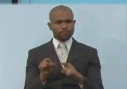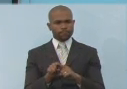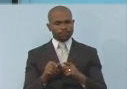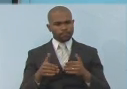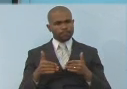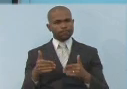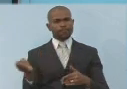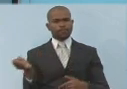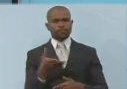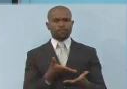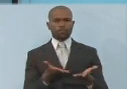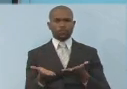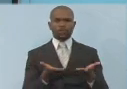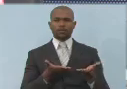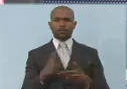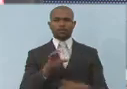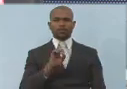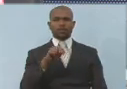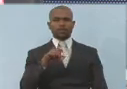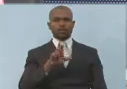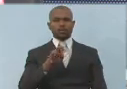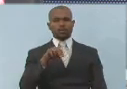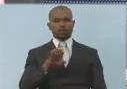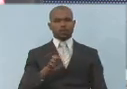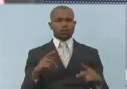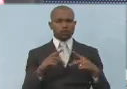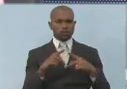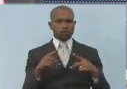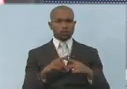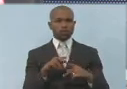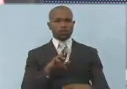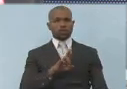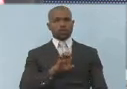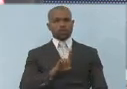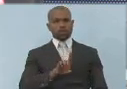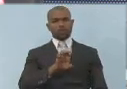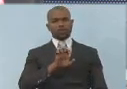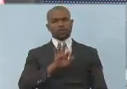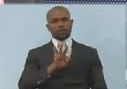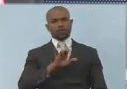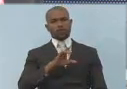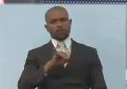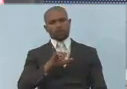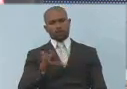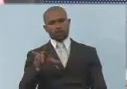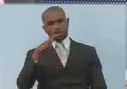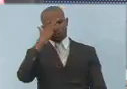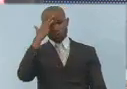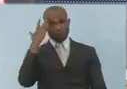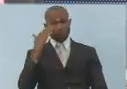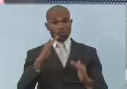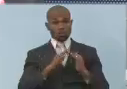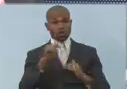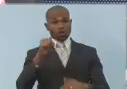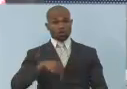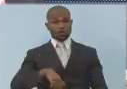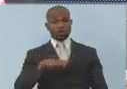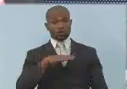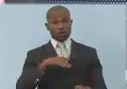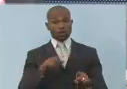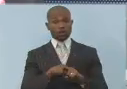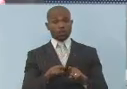novos serviços online no portal de serviços da Rede Fácil. Isso tanto para munícipes quanto para